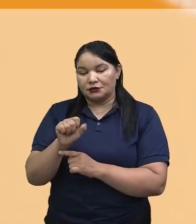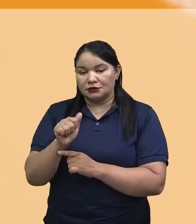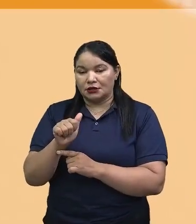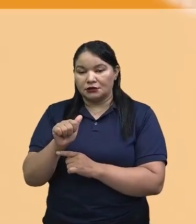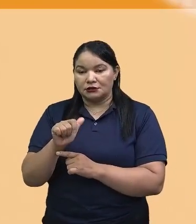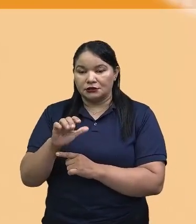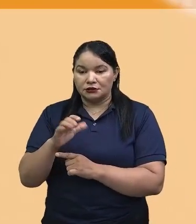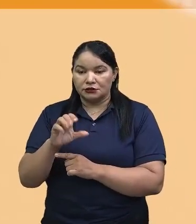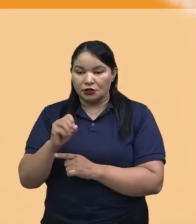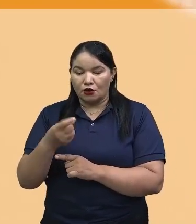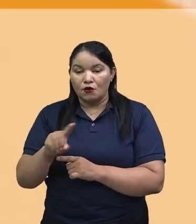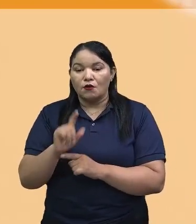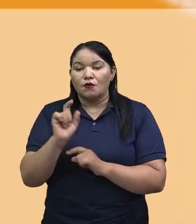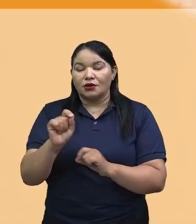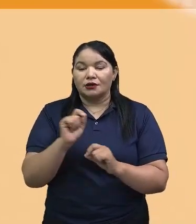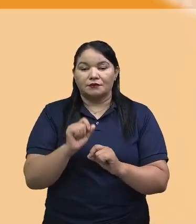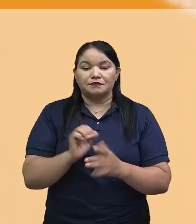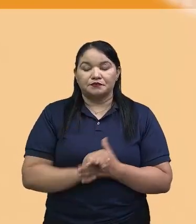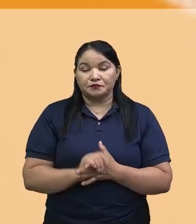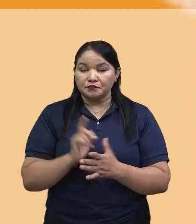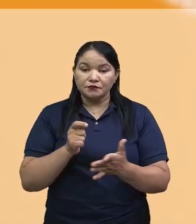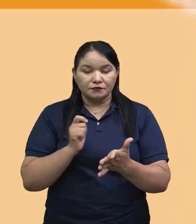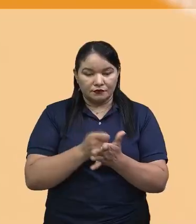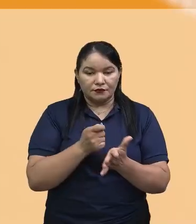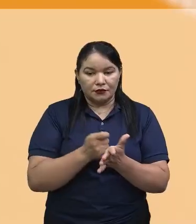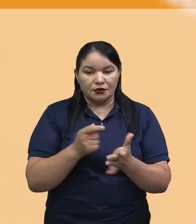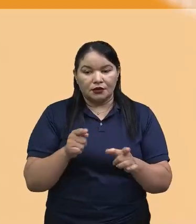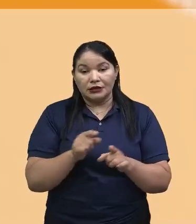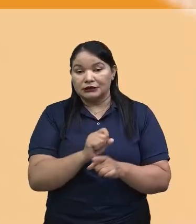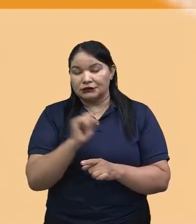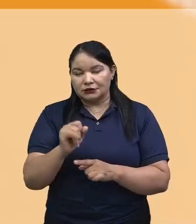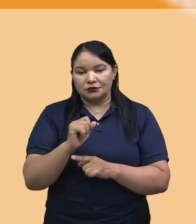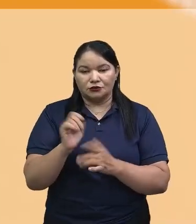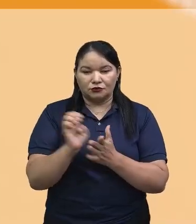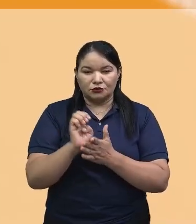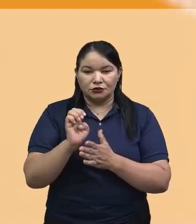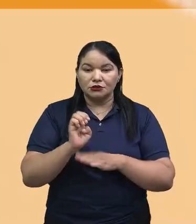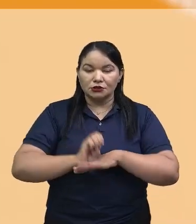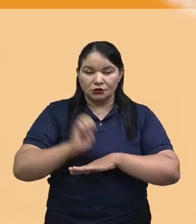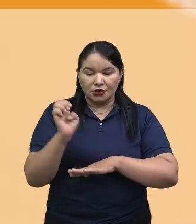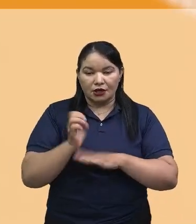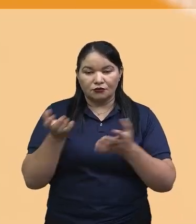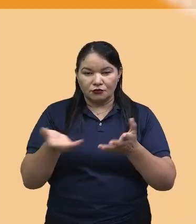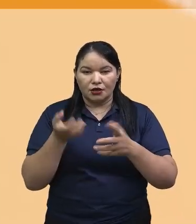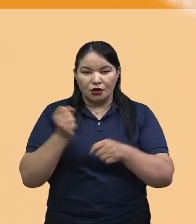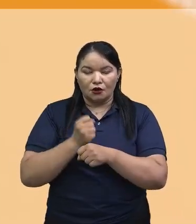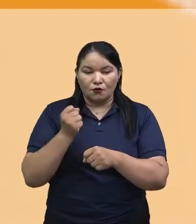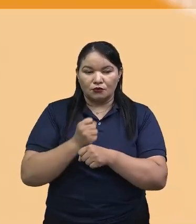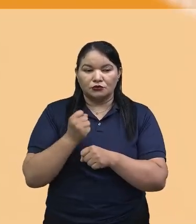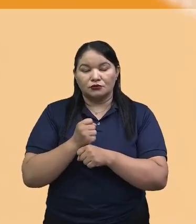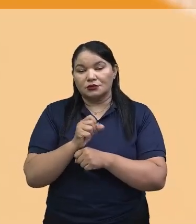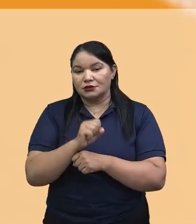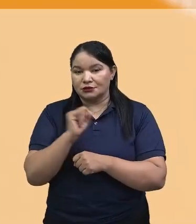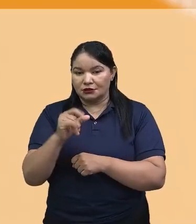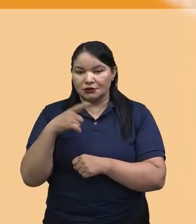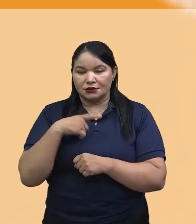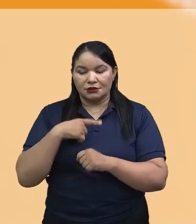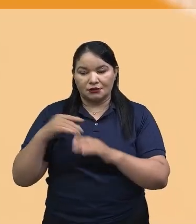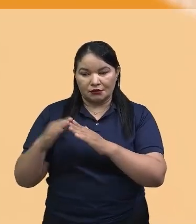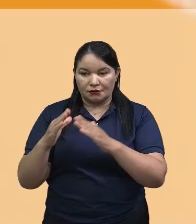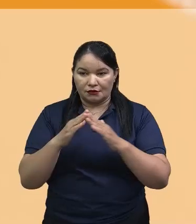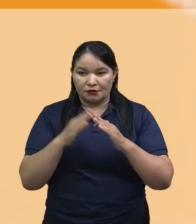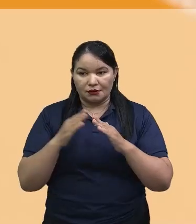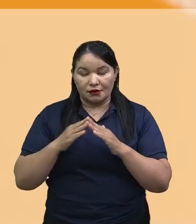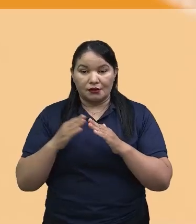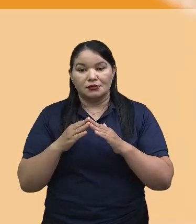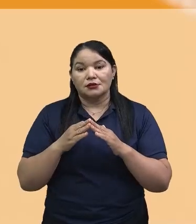Atualmente, se o Estado, né, quiser construir uma obra em que essa obra vai atingir a